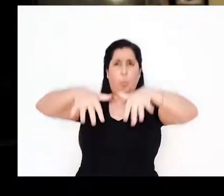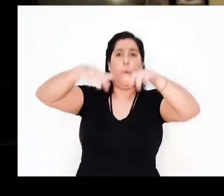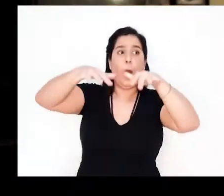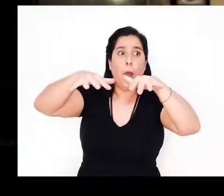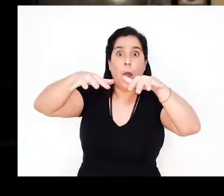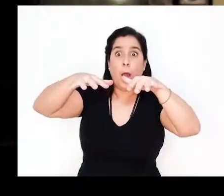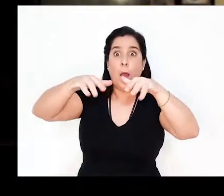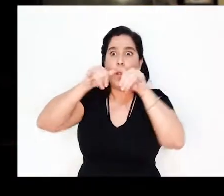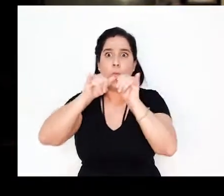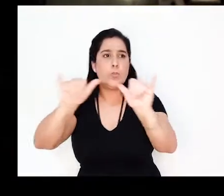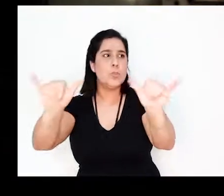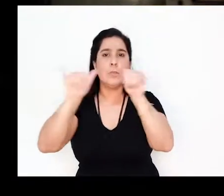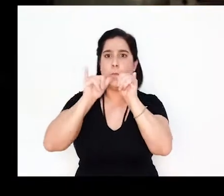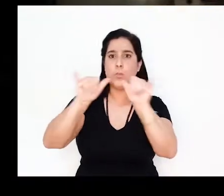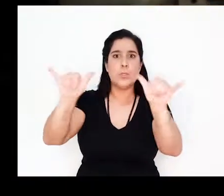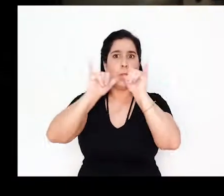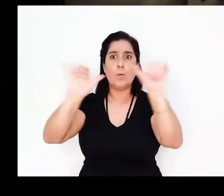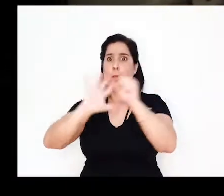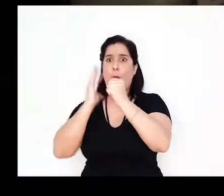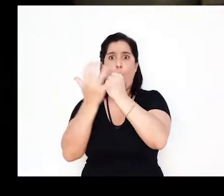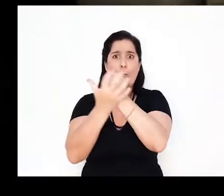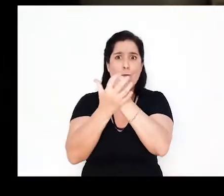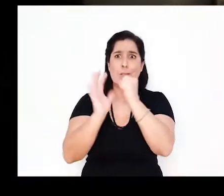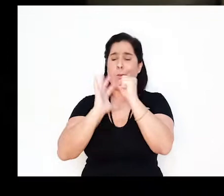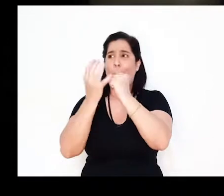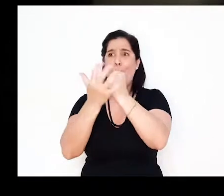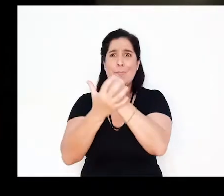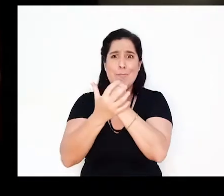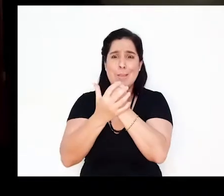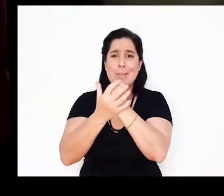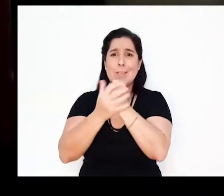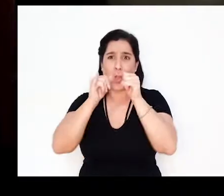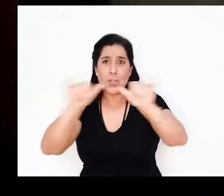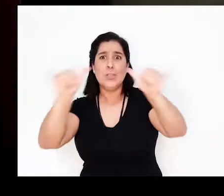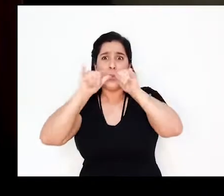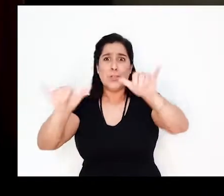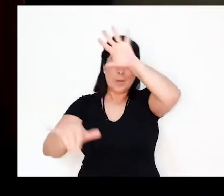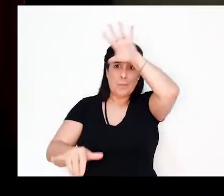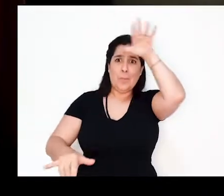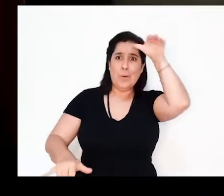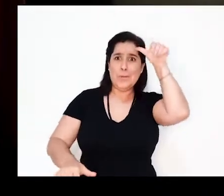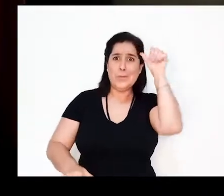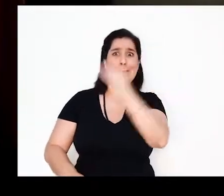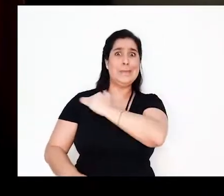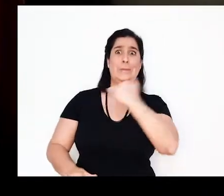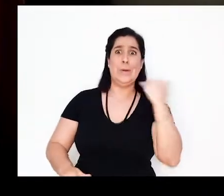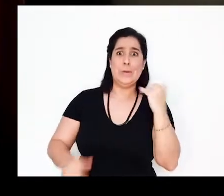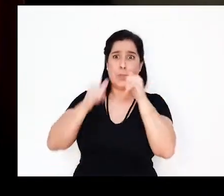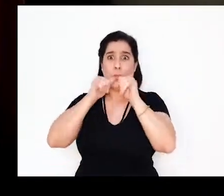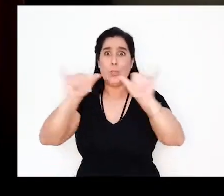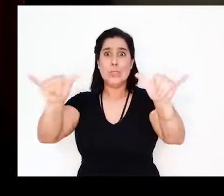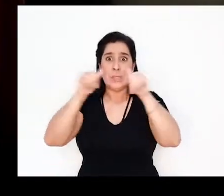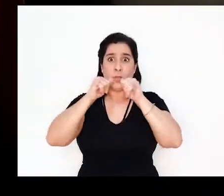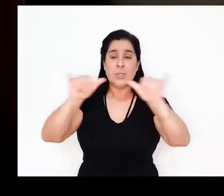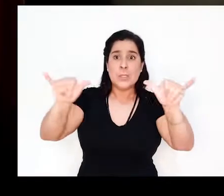Hospitais lotados, pessoas com Covid-19, 100 cilindros de oxigênio. O Amazonas chegou à marca de 11 mil mortes